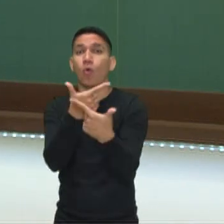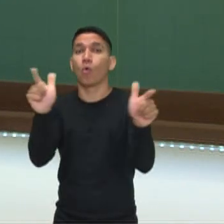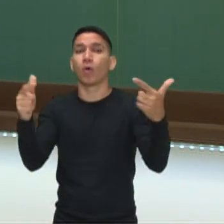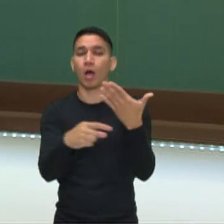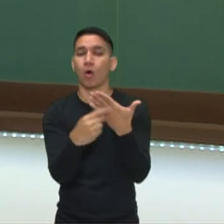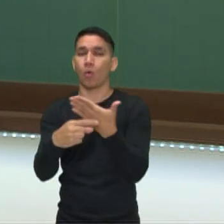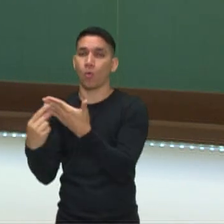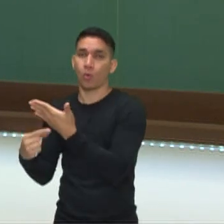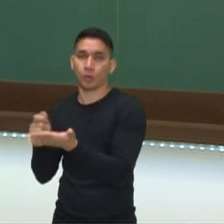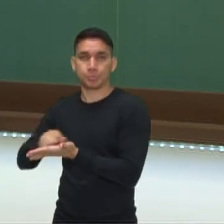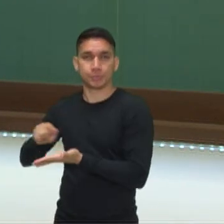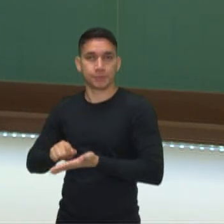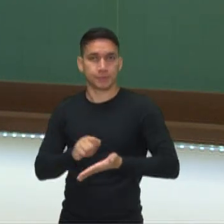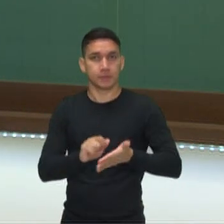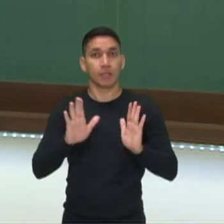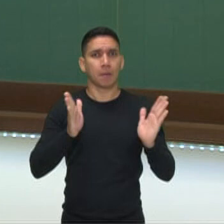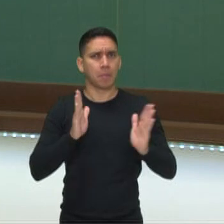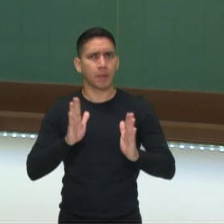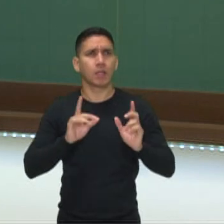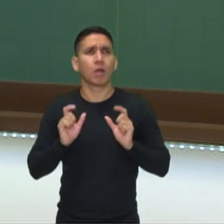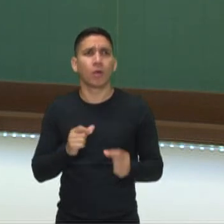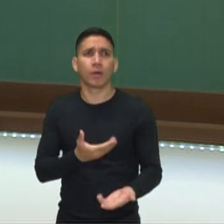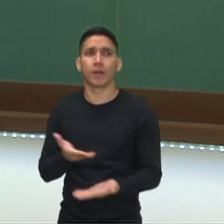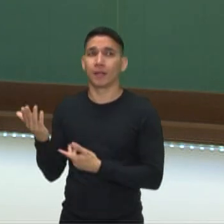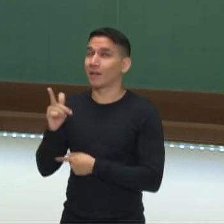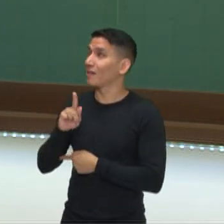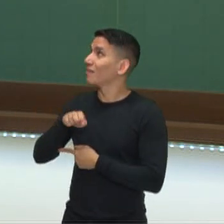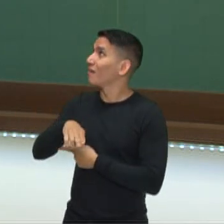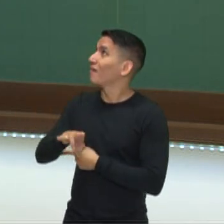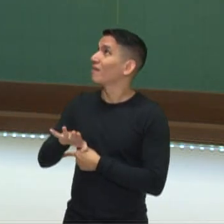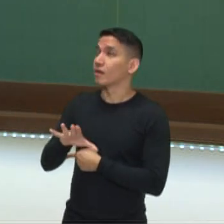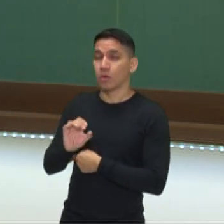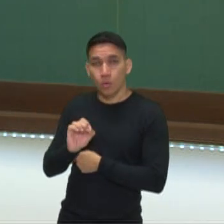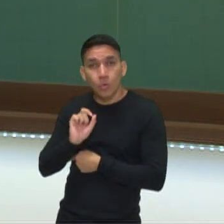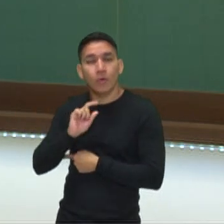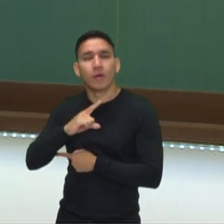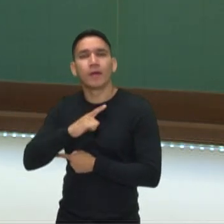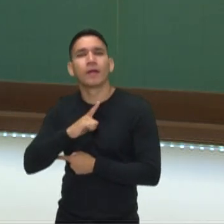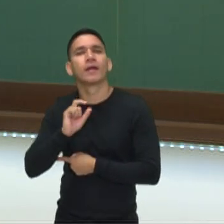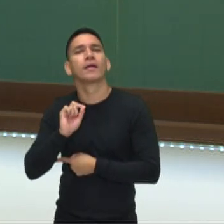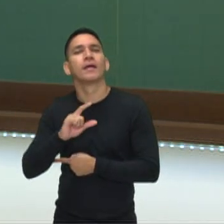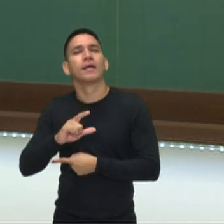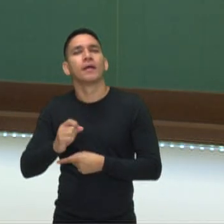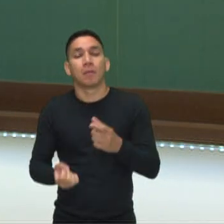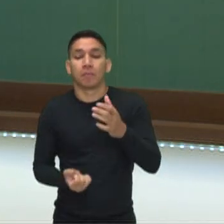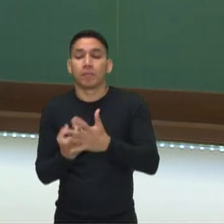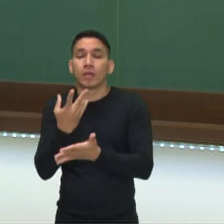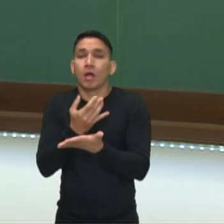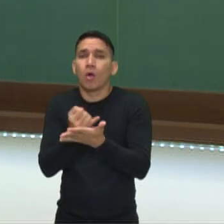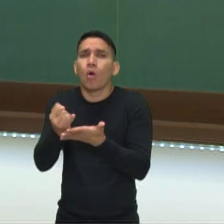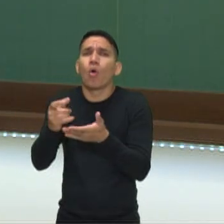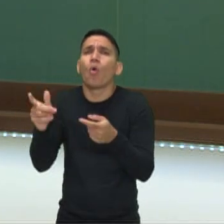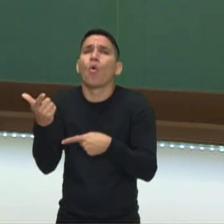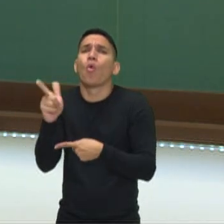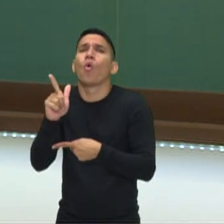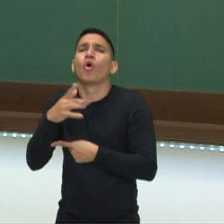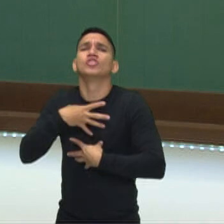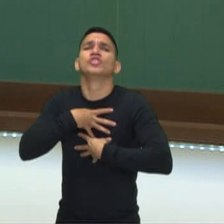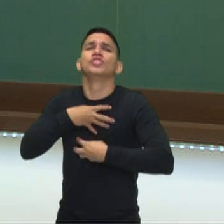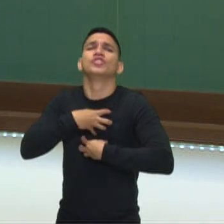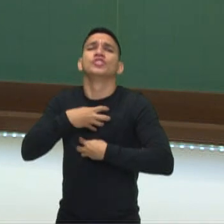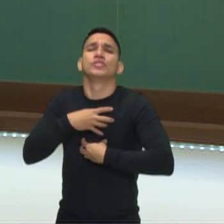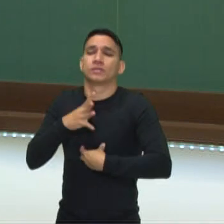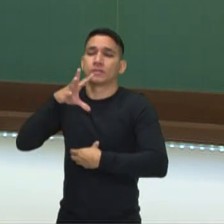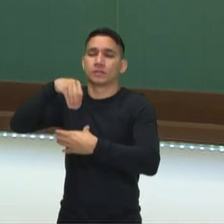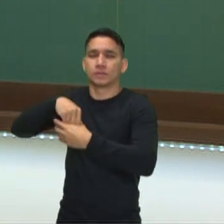autores. E nesse período, Gnevio Névio ele faz exatamente a introdução de um novo estilo dentro de Roma, que é